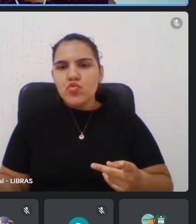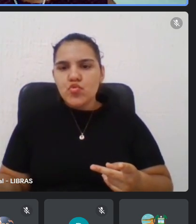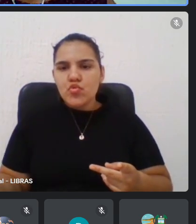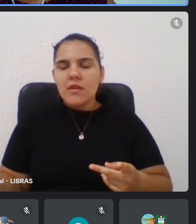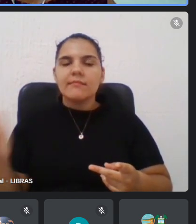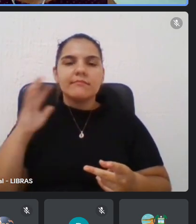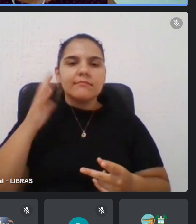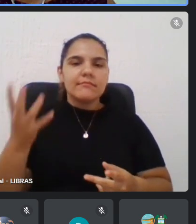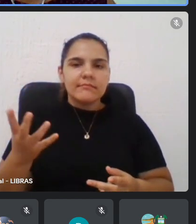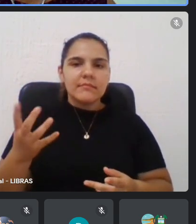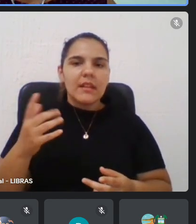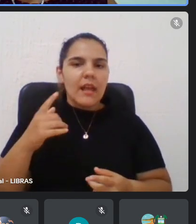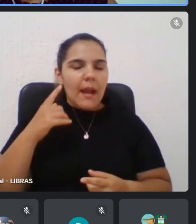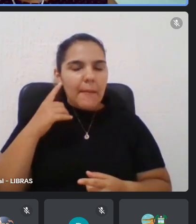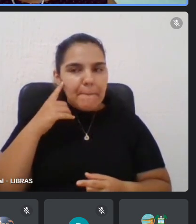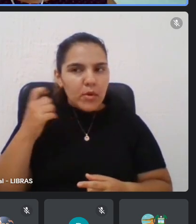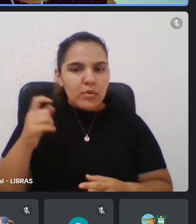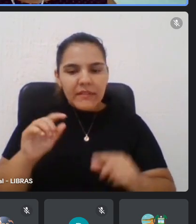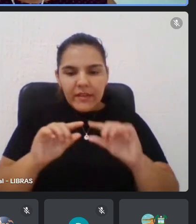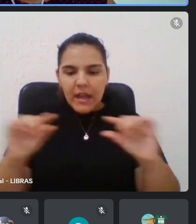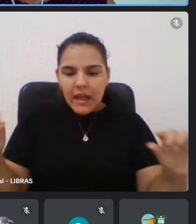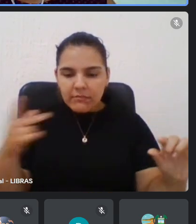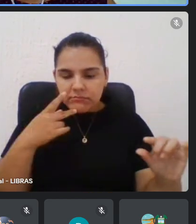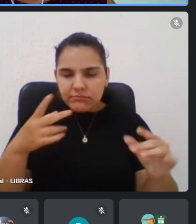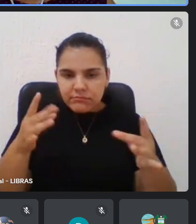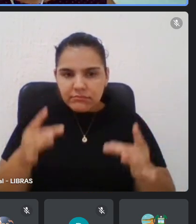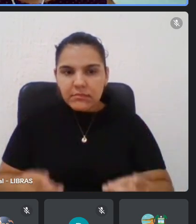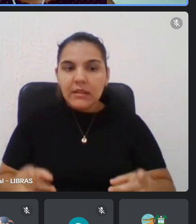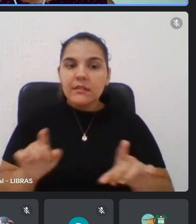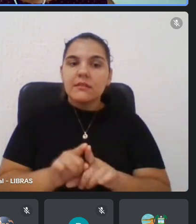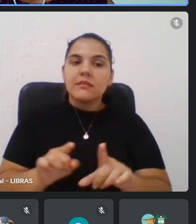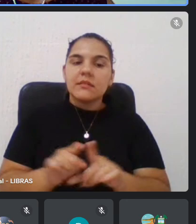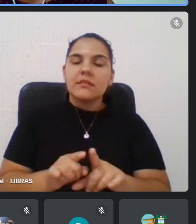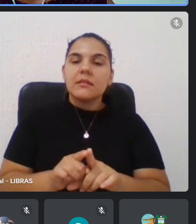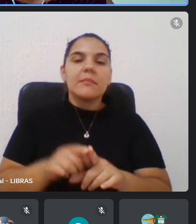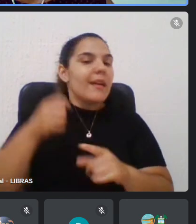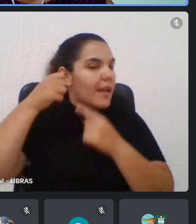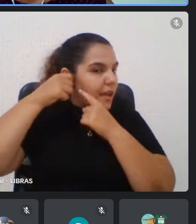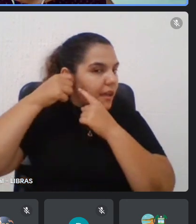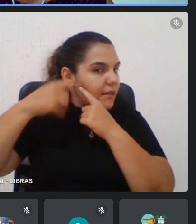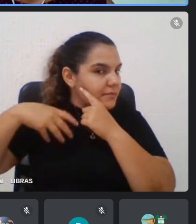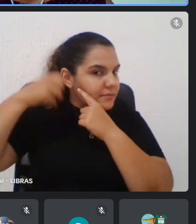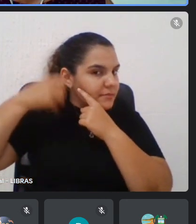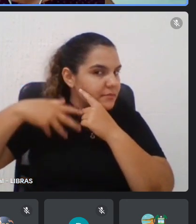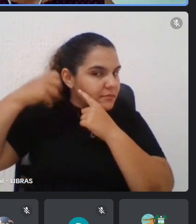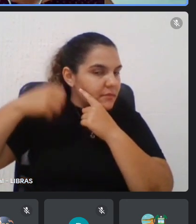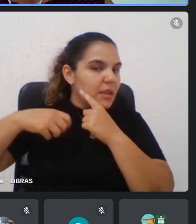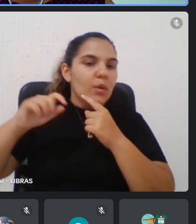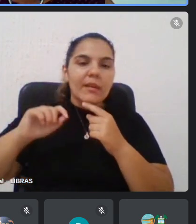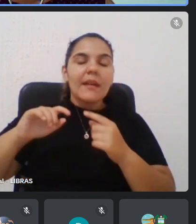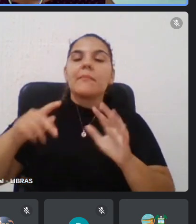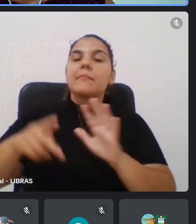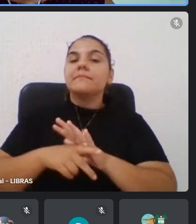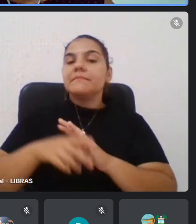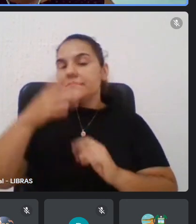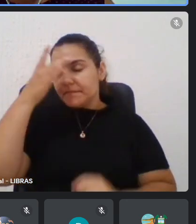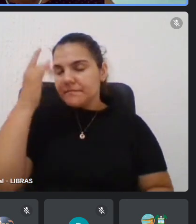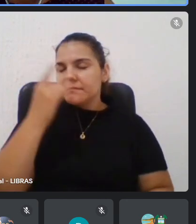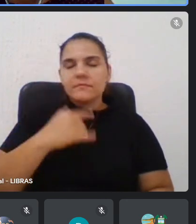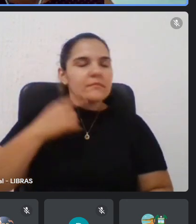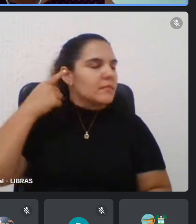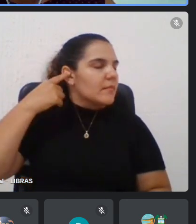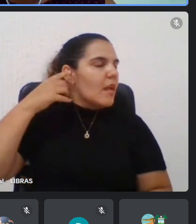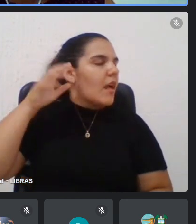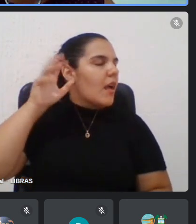E a audiodescrição, que é tudo que é imagem transformada em áudio para que a pessoa cega consiga assistir os filmes com os